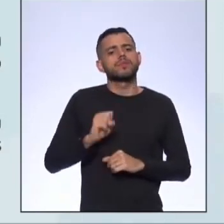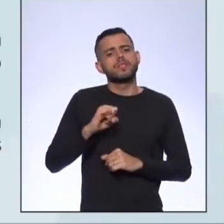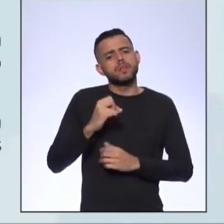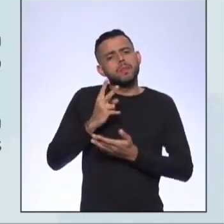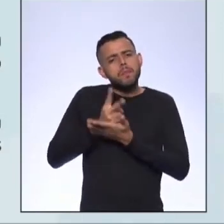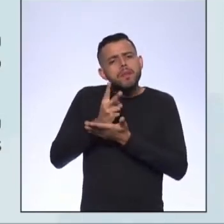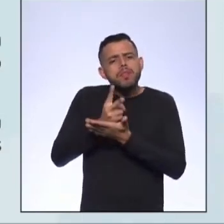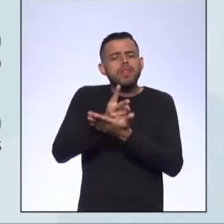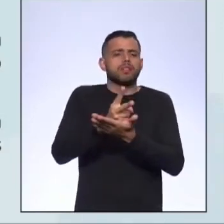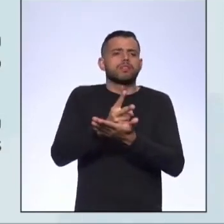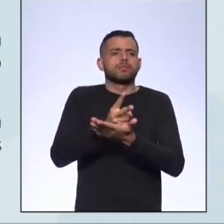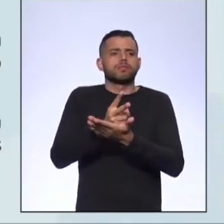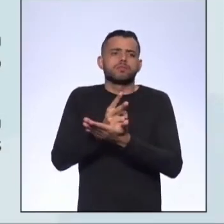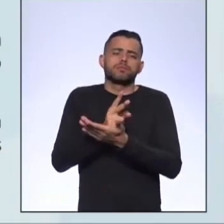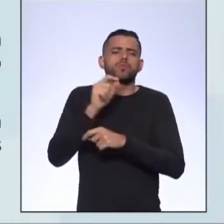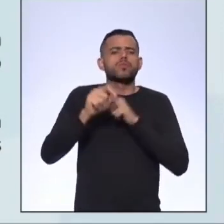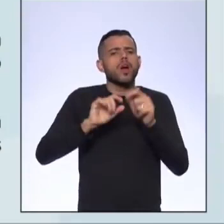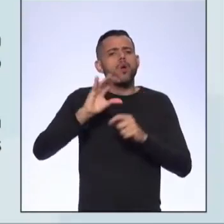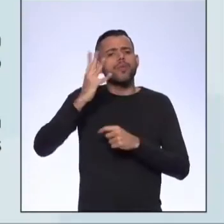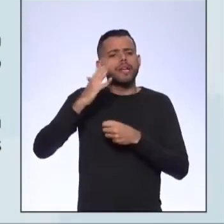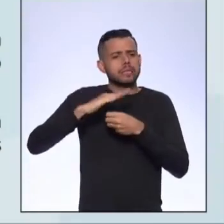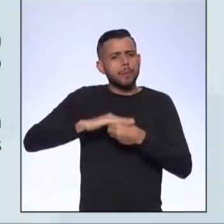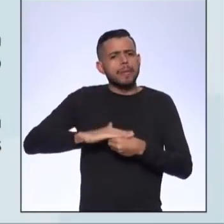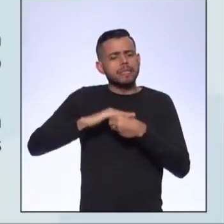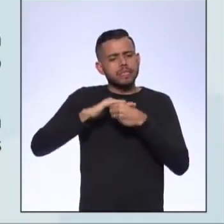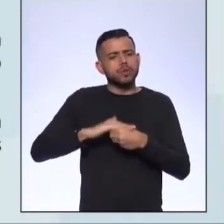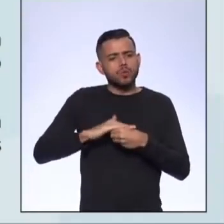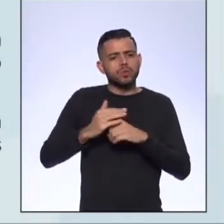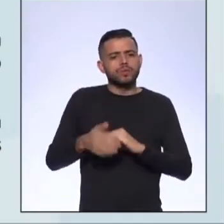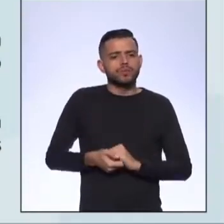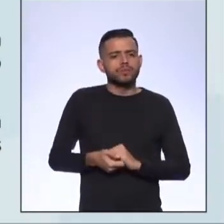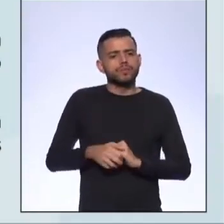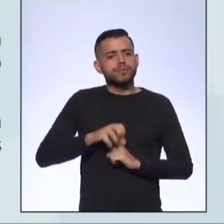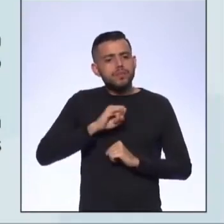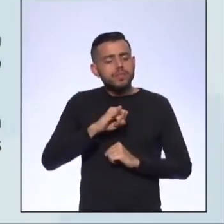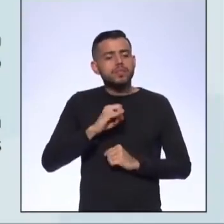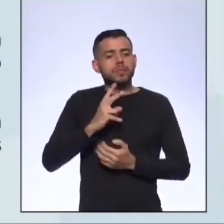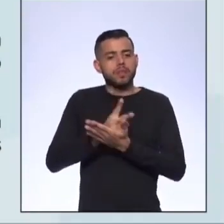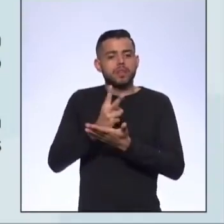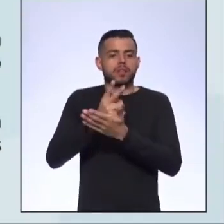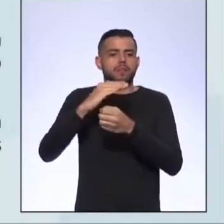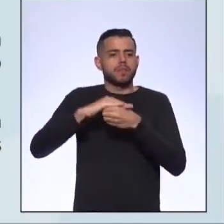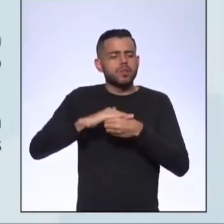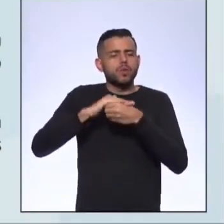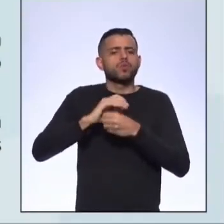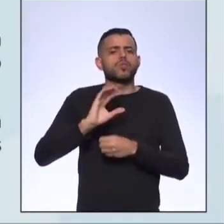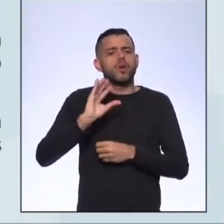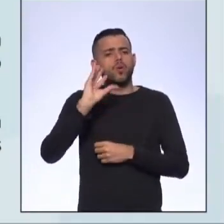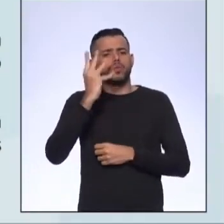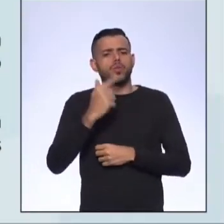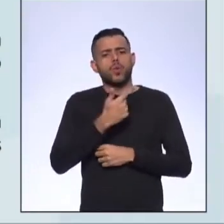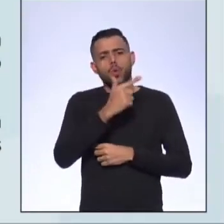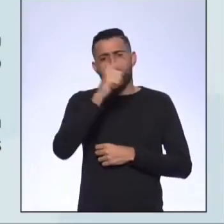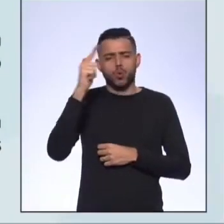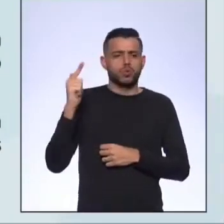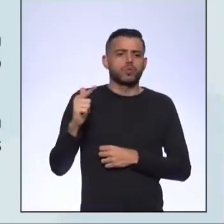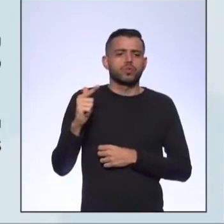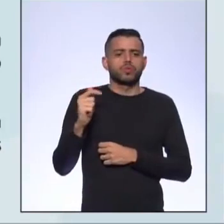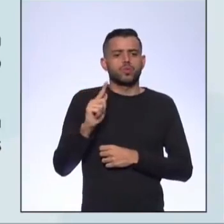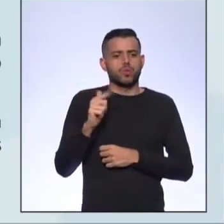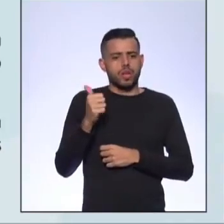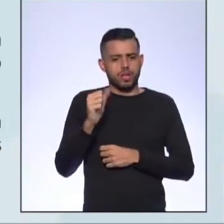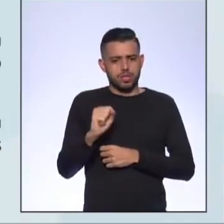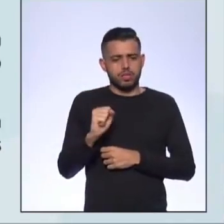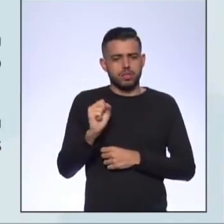volume constante, o que ocorre com a pressão? E se você manter a pressão constante, o que ocorreu com outro sistema do